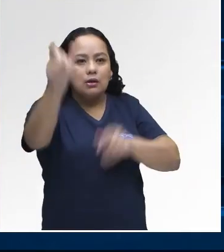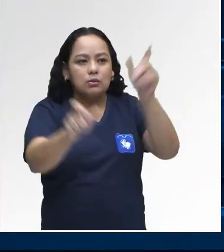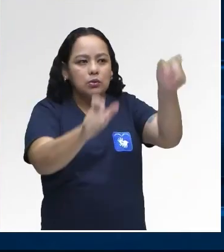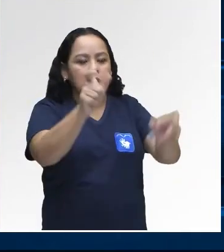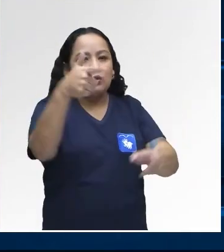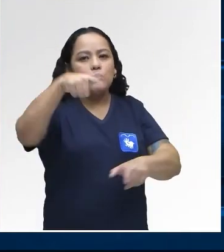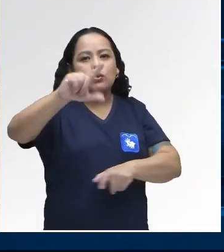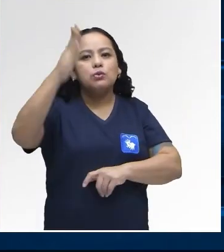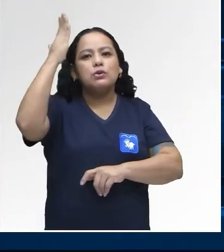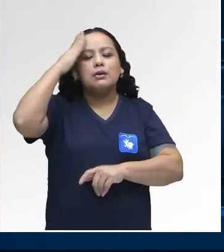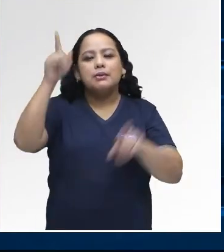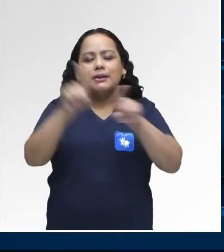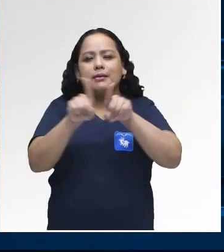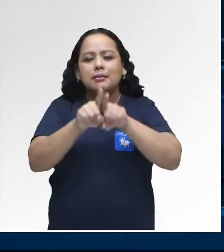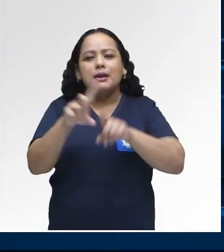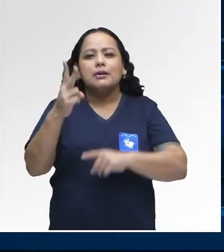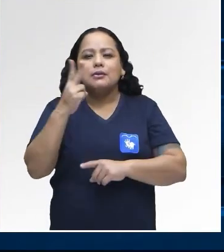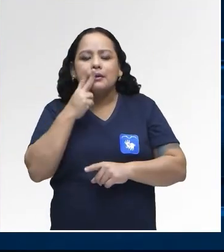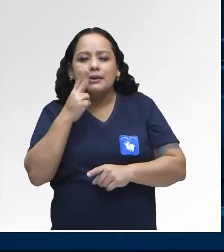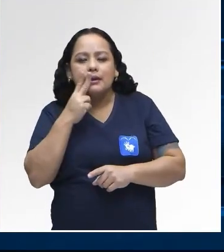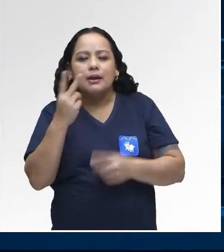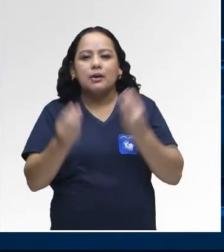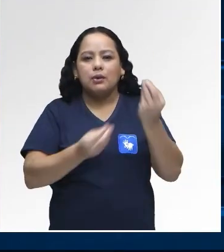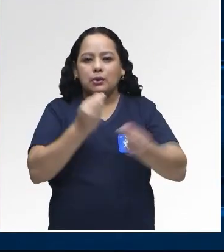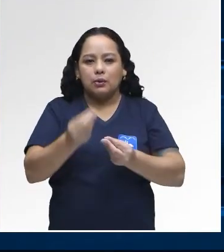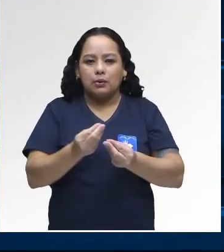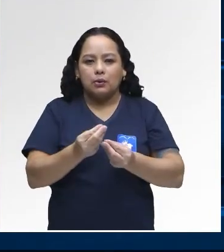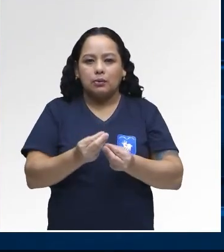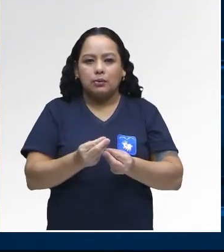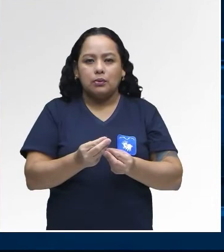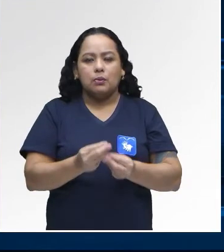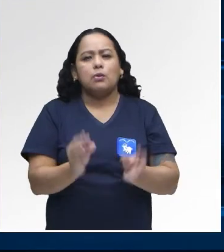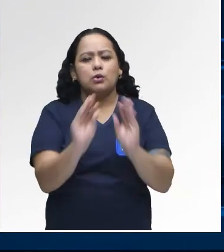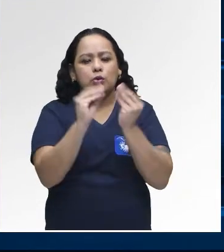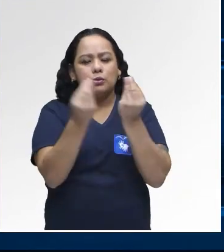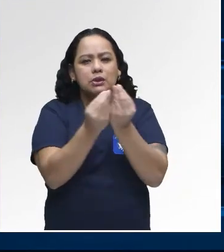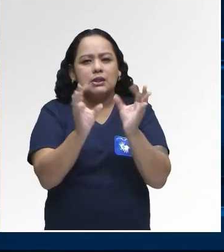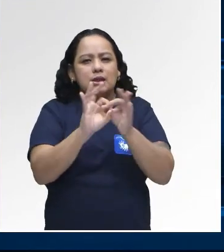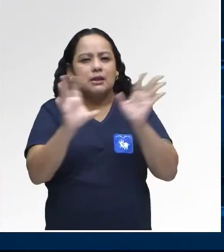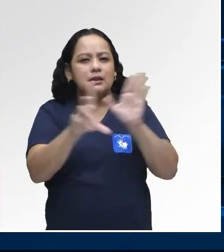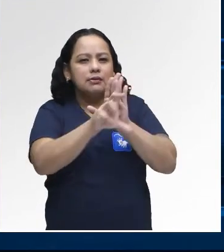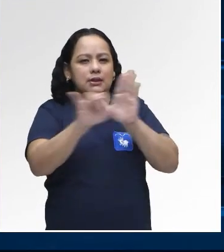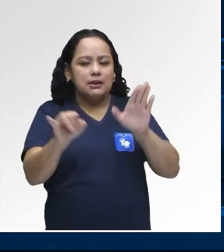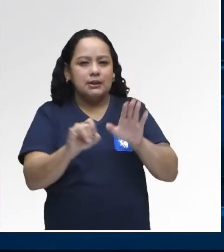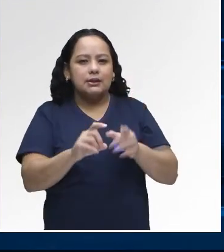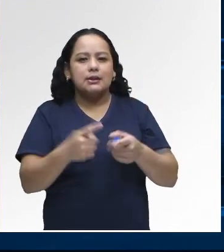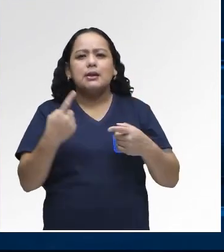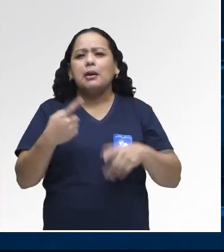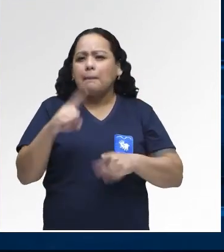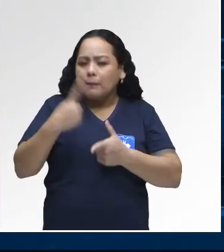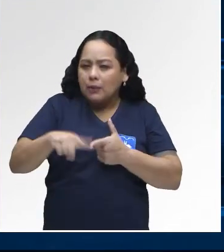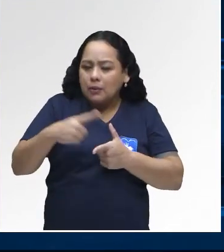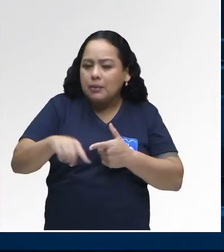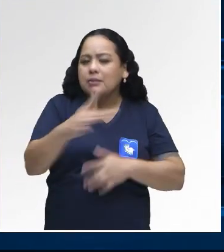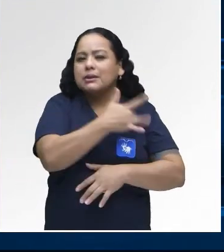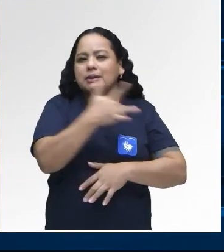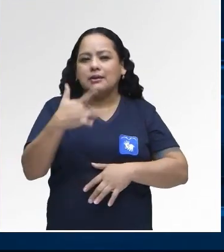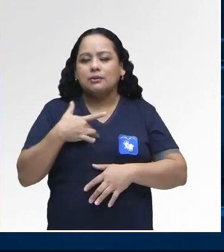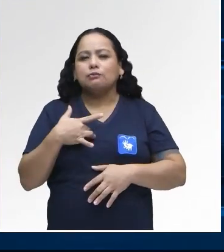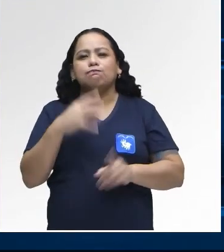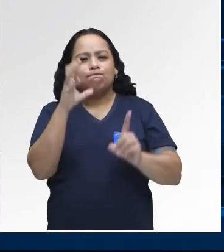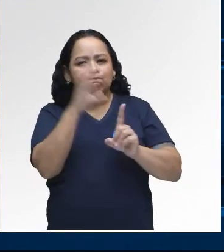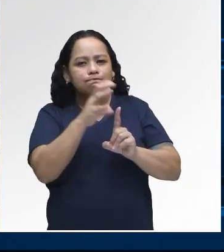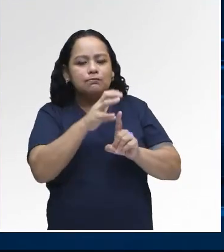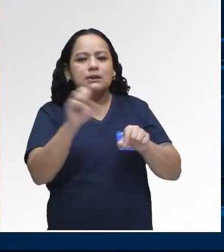que o cigarro, apesar de ser uma droga lícita, pode causar grandes prejuízos para a saúde.